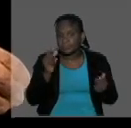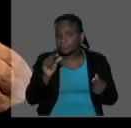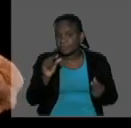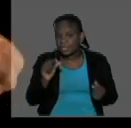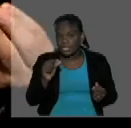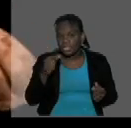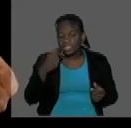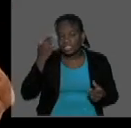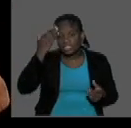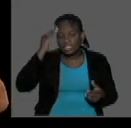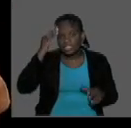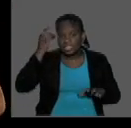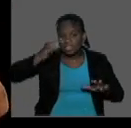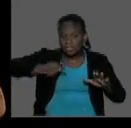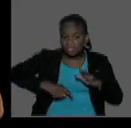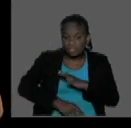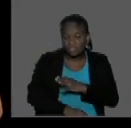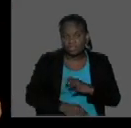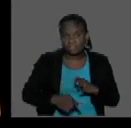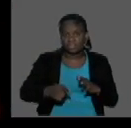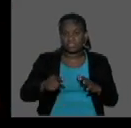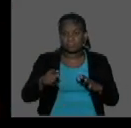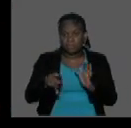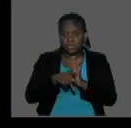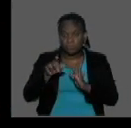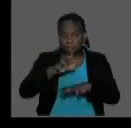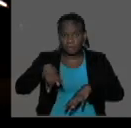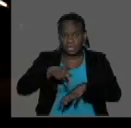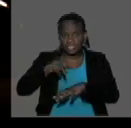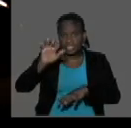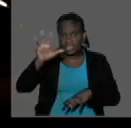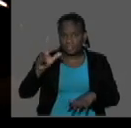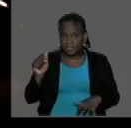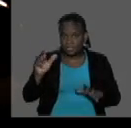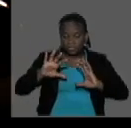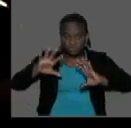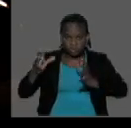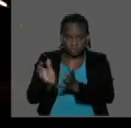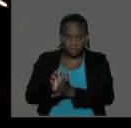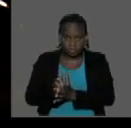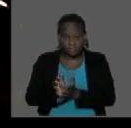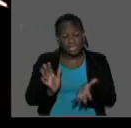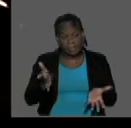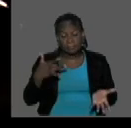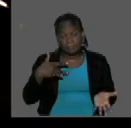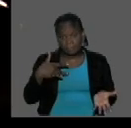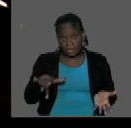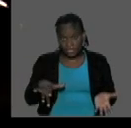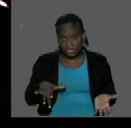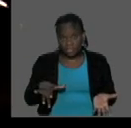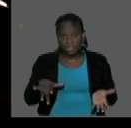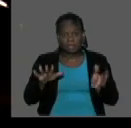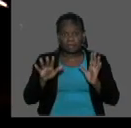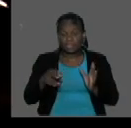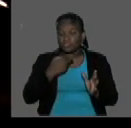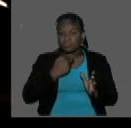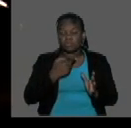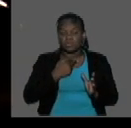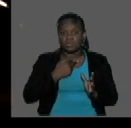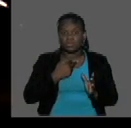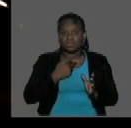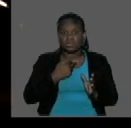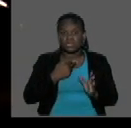pequena da complexidade civilizatória africana. E aí... Isso é uma pena, né? É uma pena. E elas não